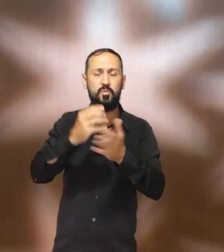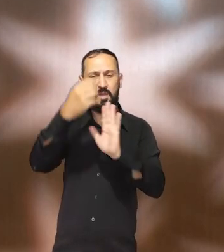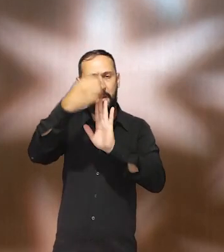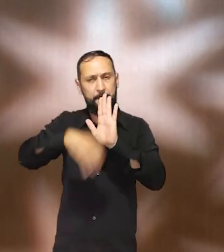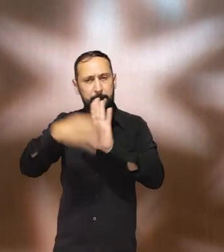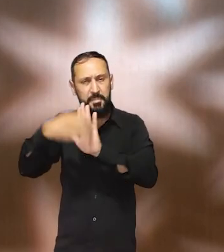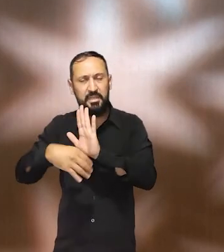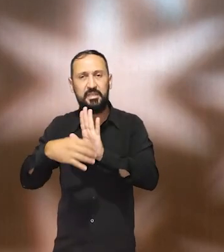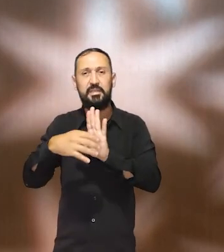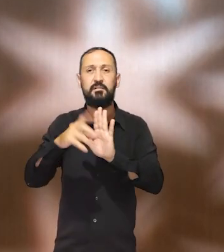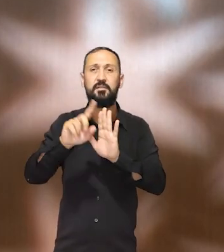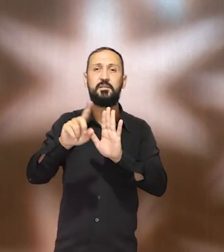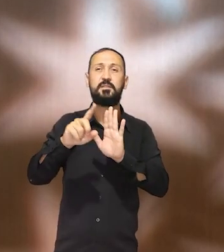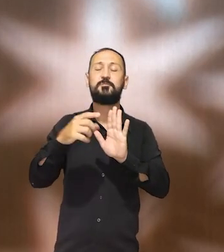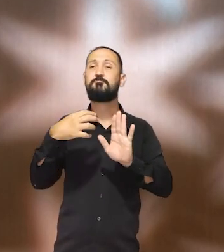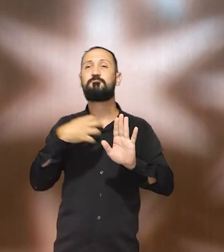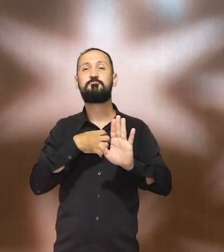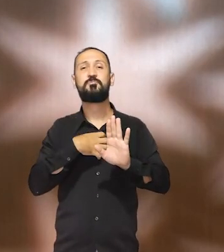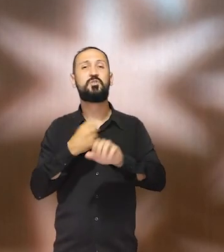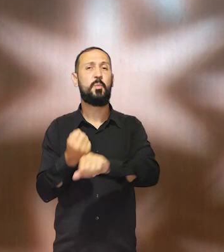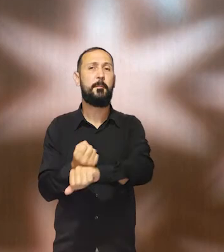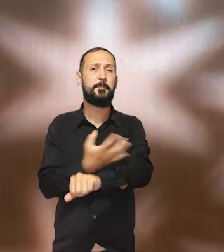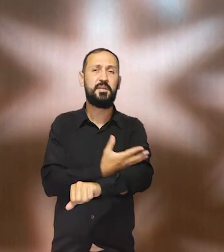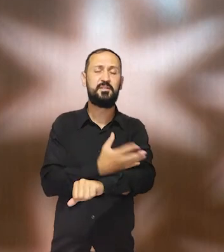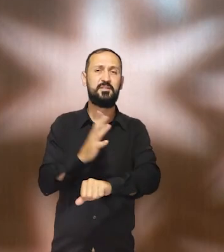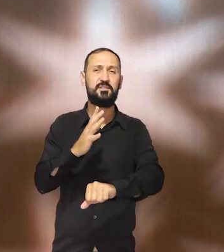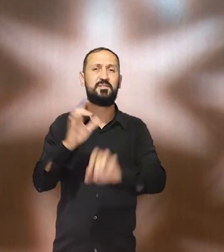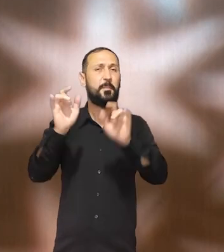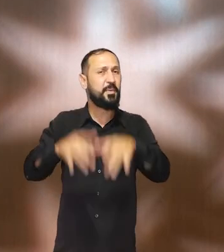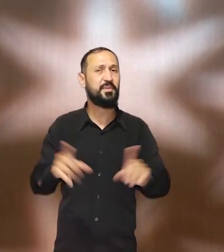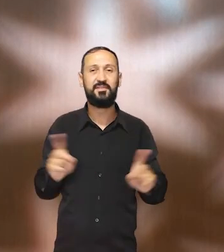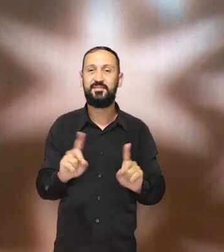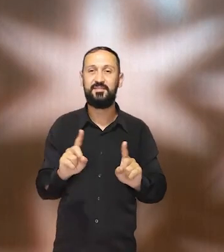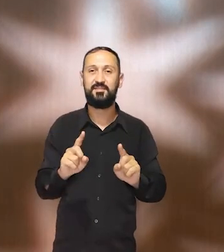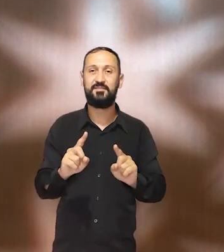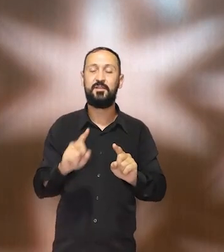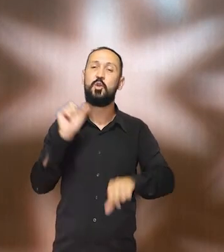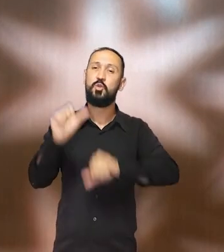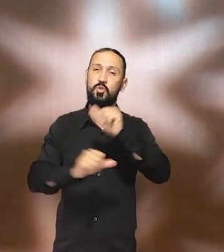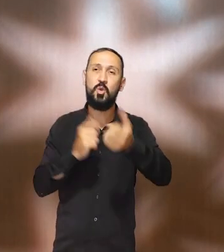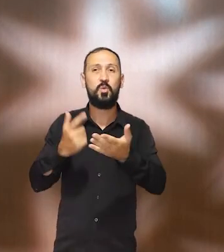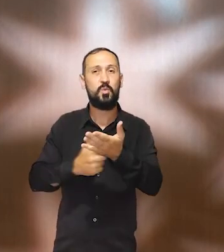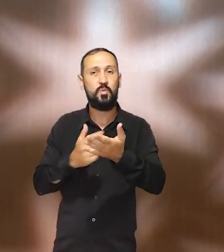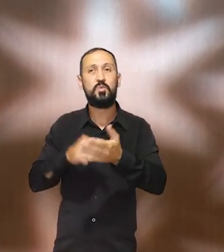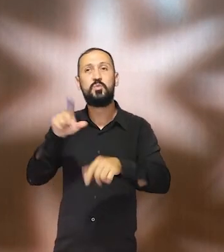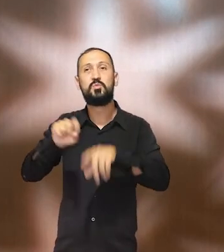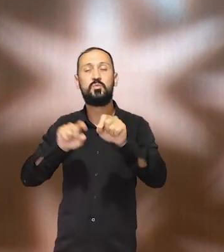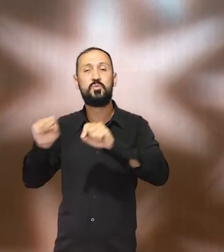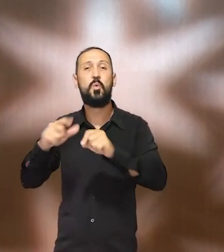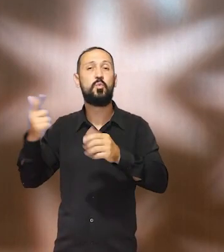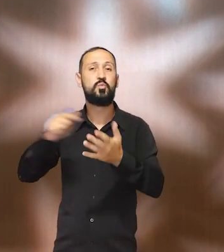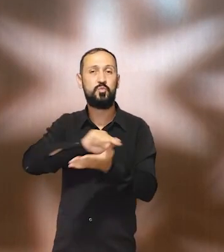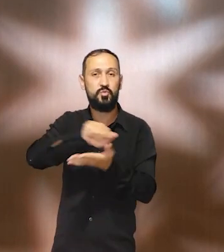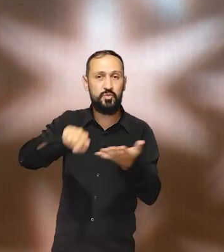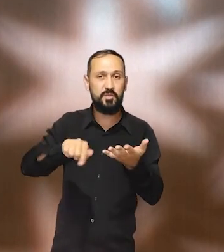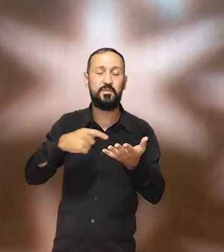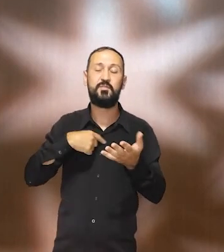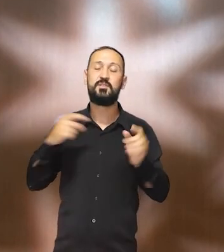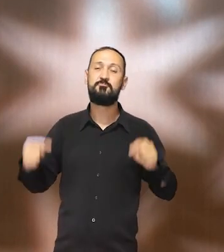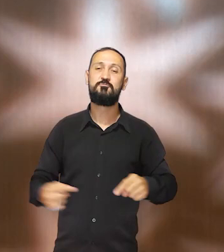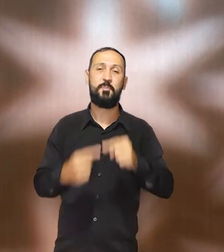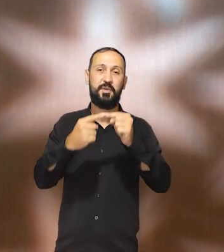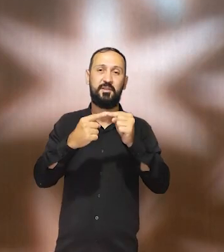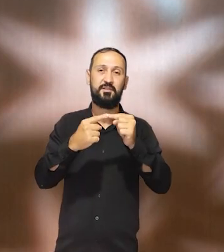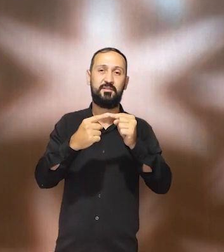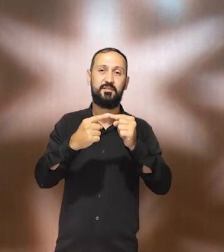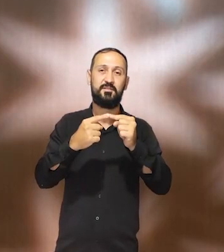já leu alguns capítulos e mesmo assim não sentiu prazer, não desista por isso. Troque de livro, escolha outro gênero que possa